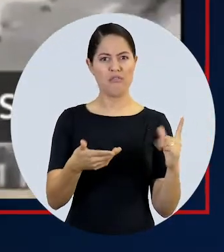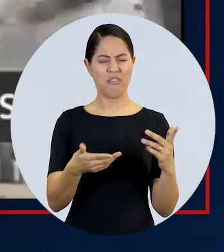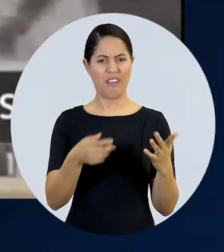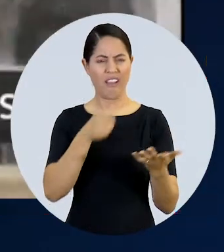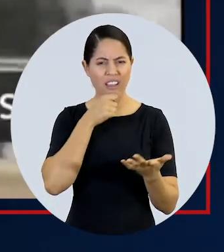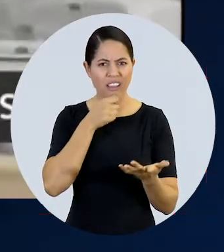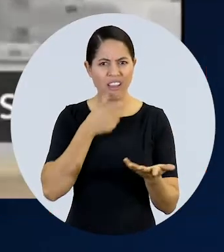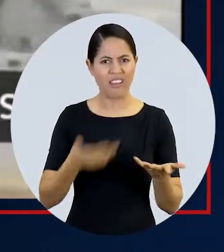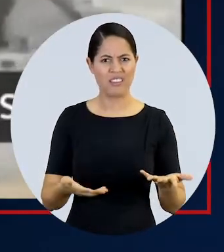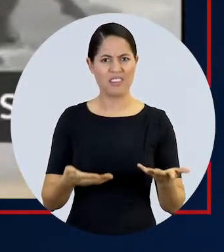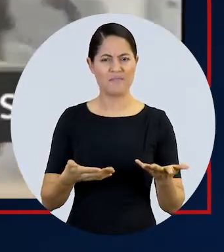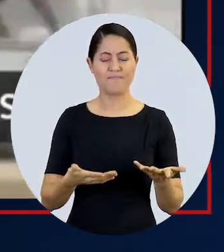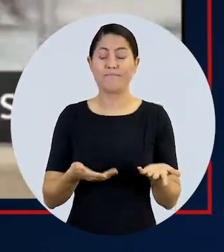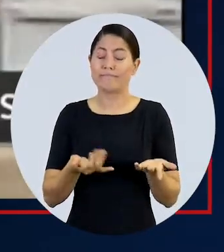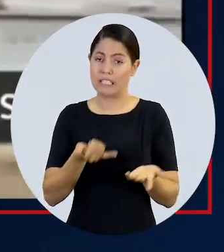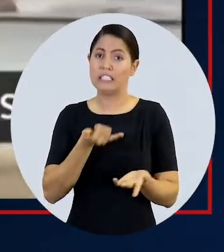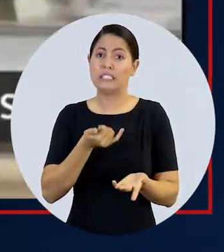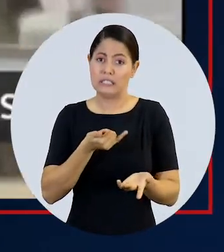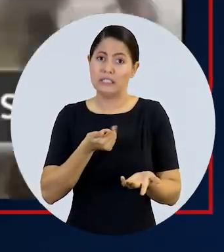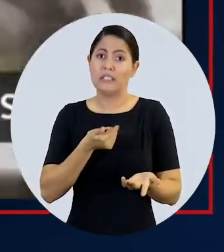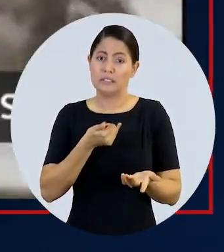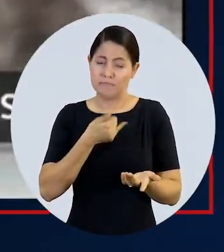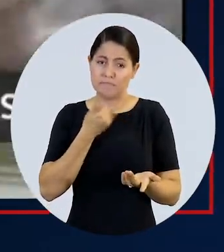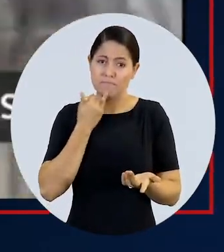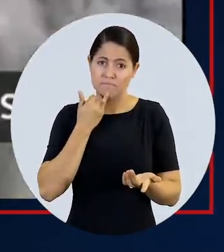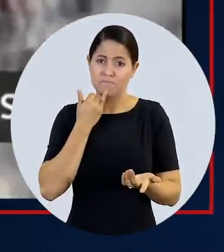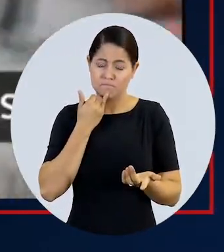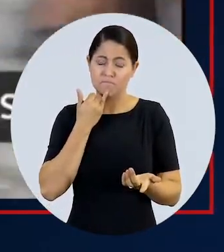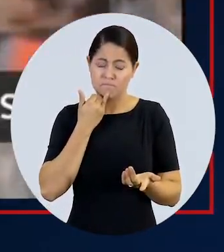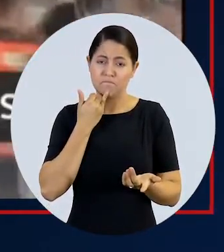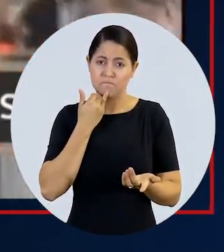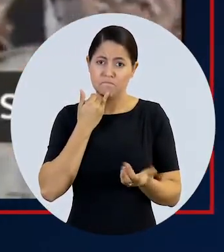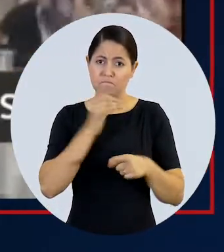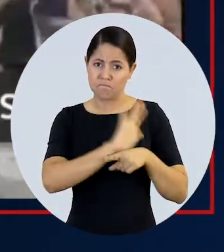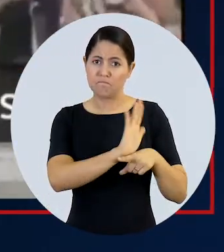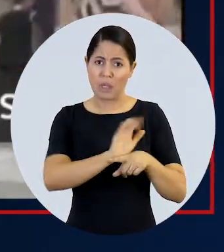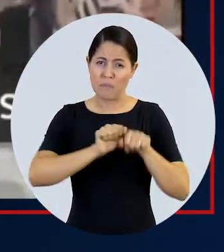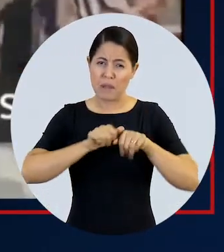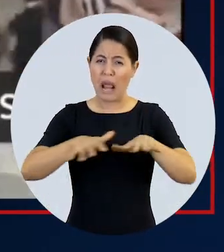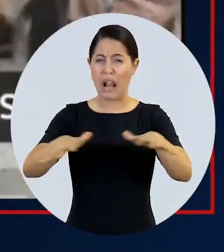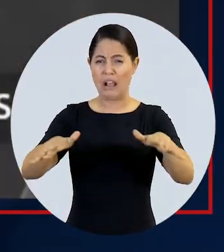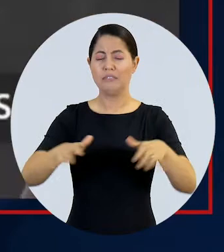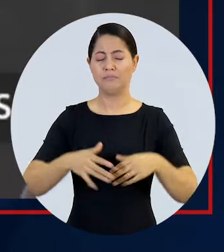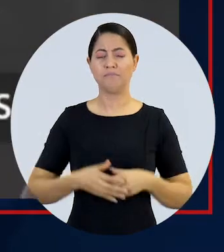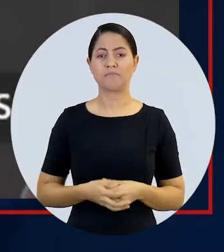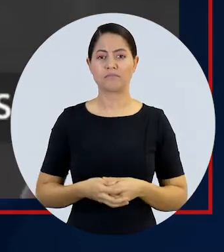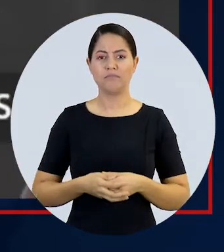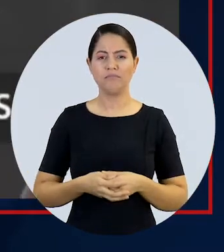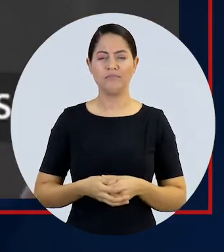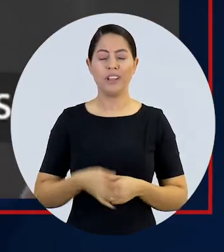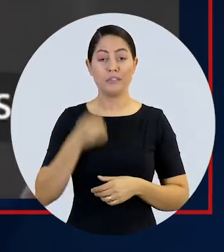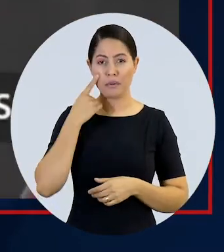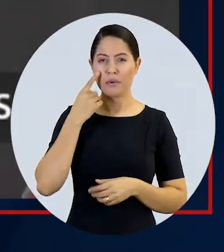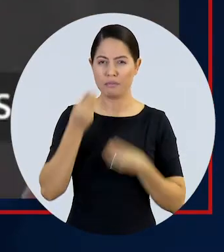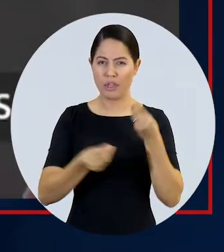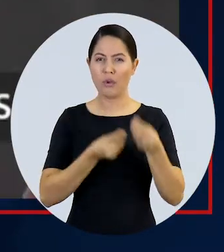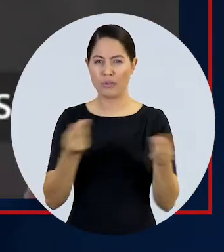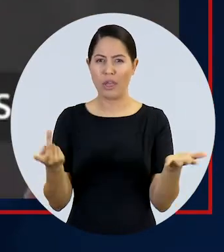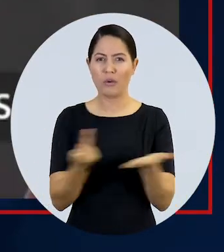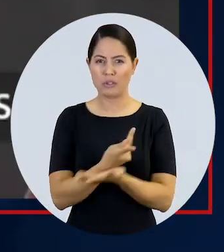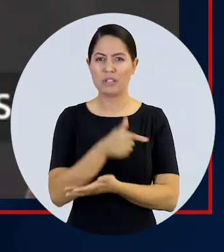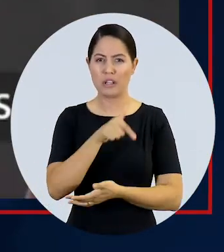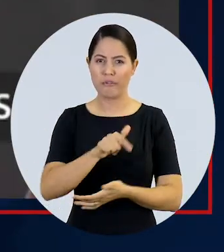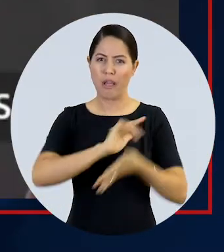ainda cuspiu nele. Uma cena triste que está registrada, como você disse, já viralizou, né? Vamos ver como é que foi esse momento